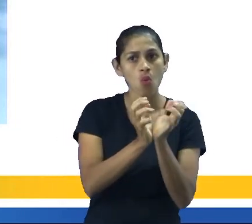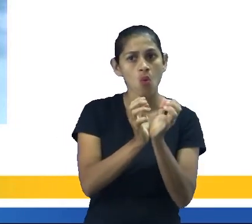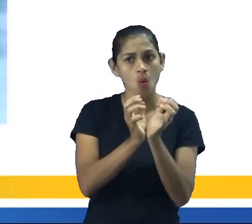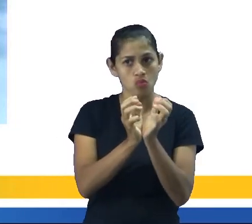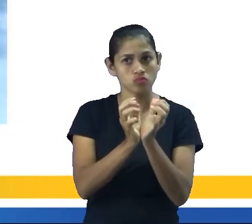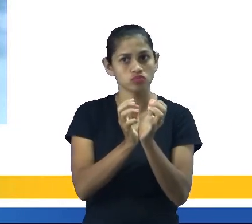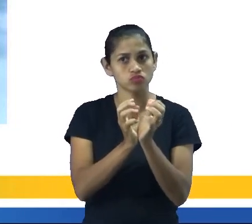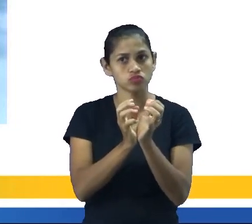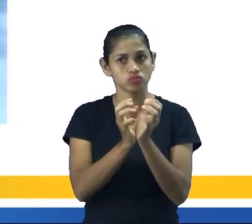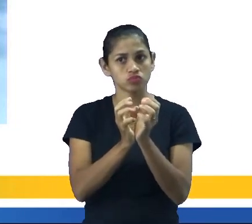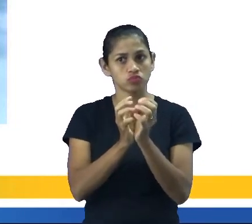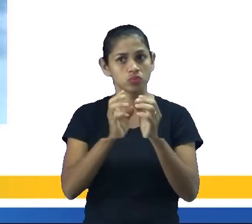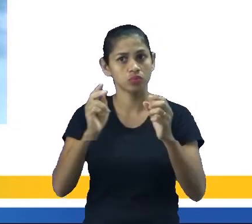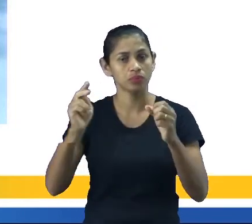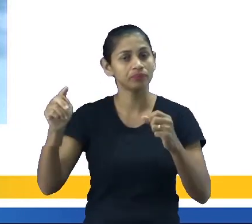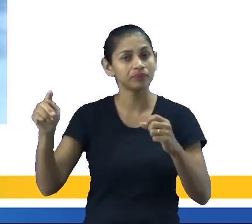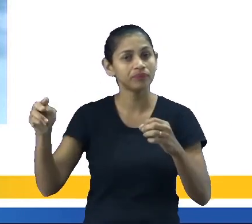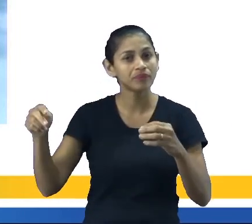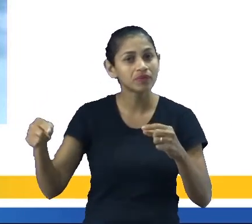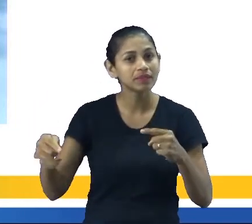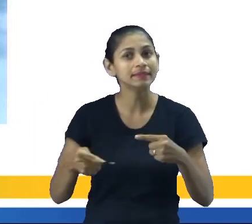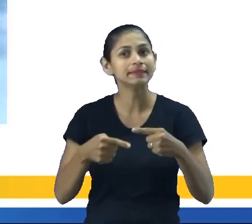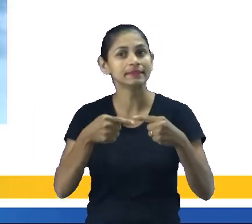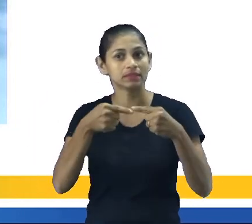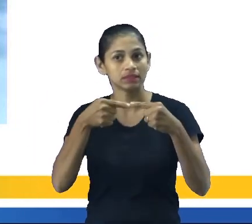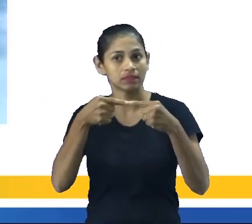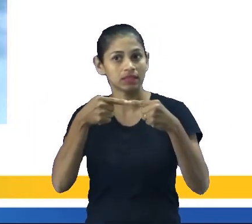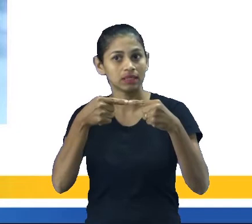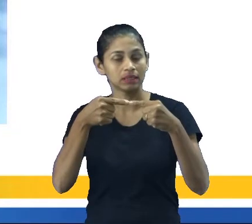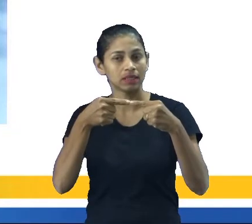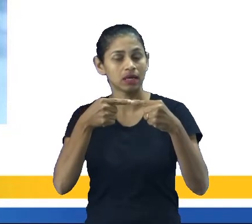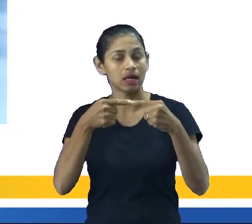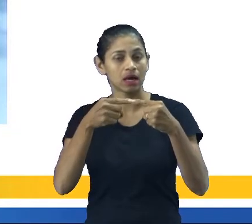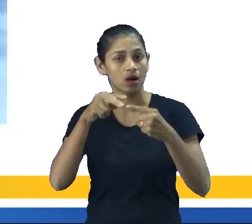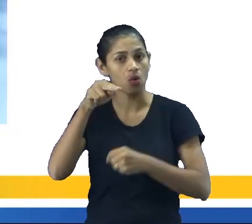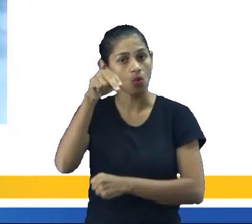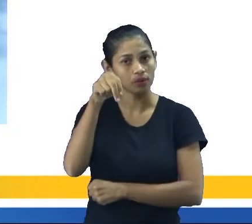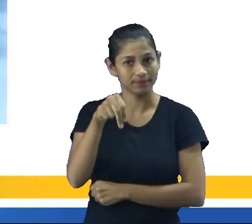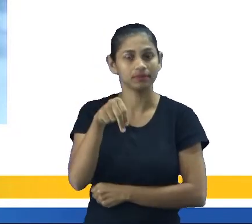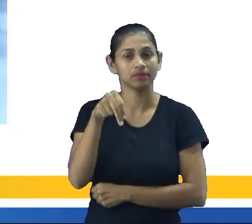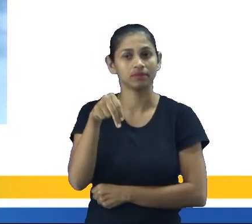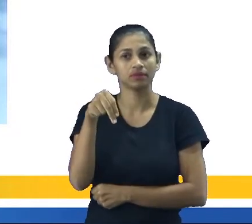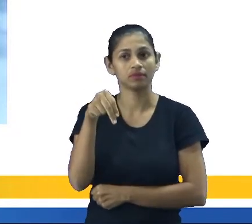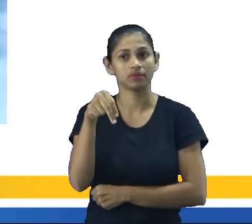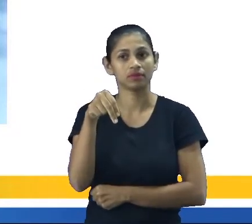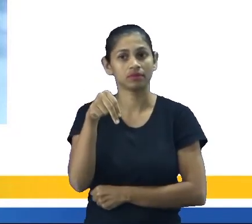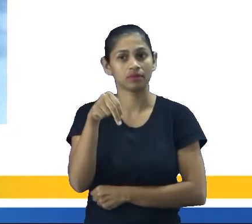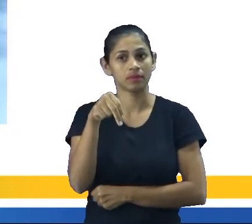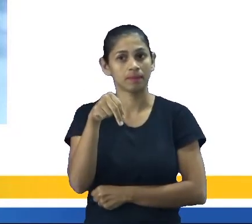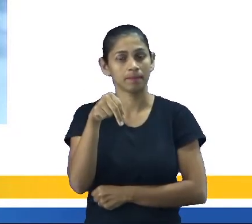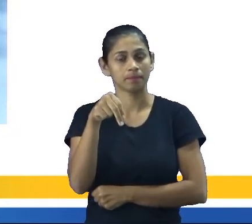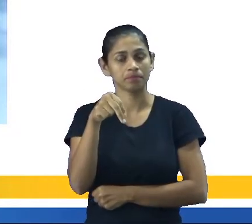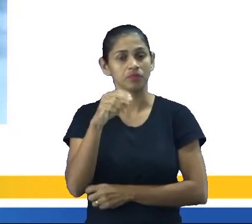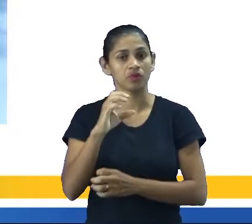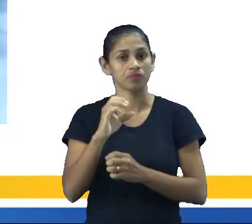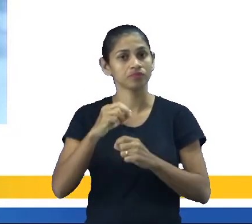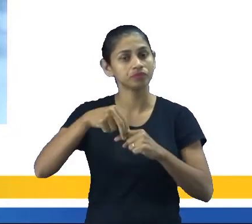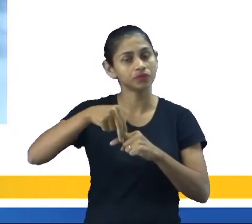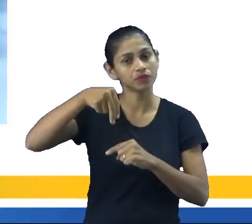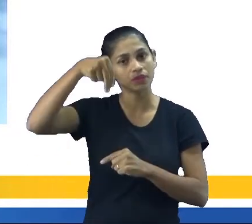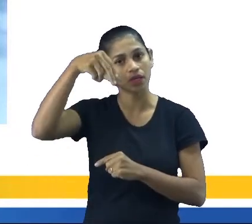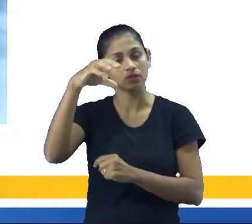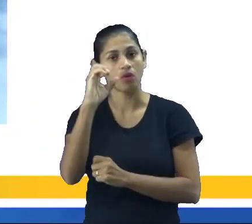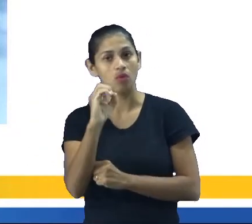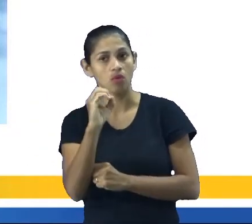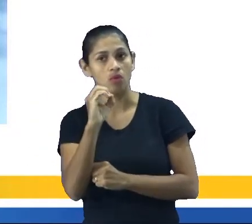dupla O, ligada ali ao hidrogênio. Então, a gente tem aqui o nitrogênio ligado a um carbono com uma dupla O.